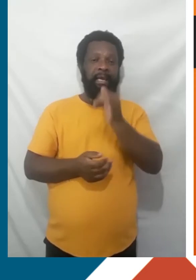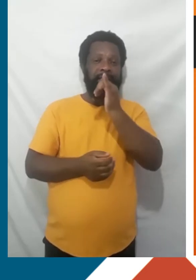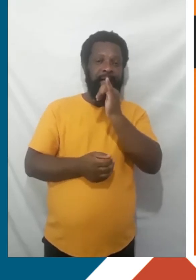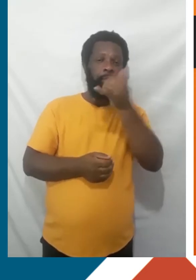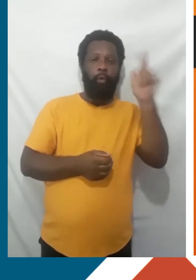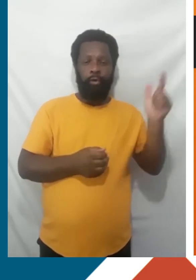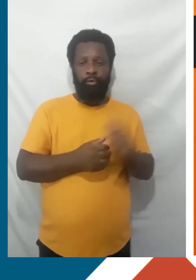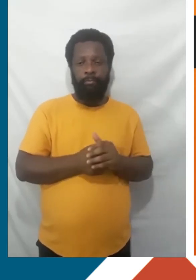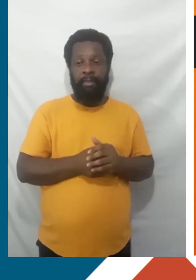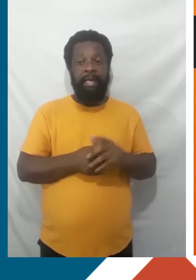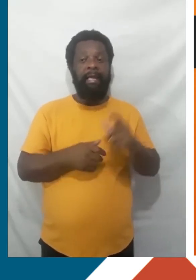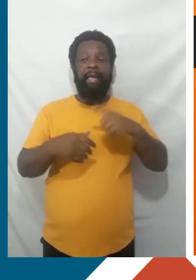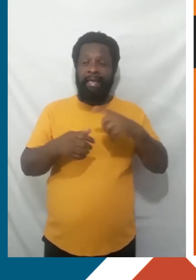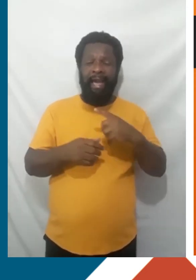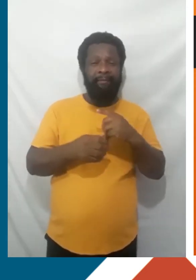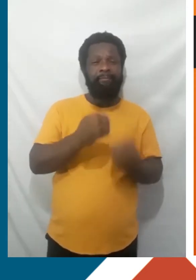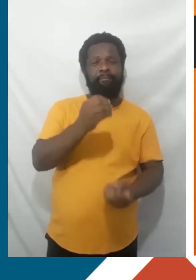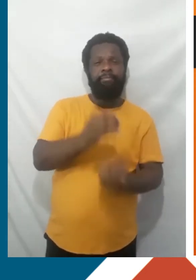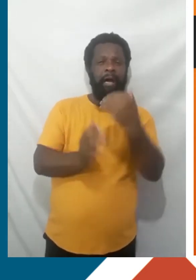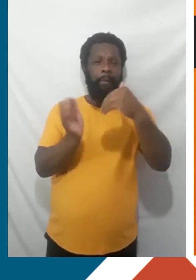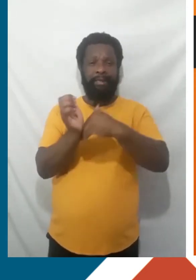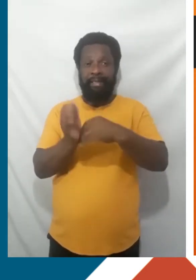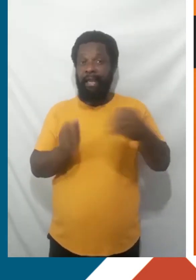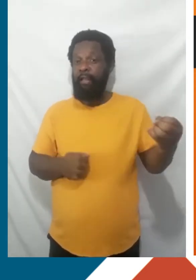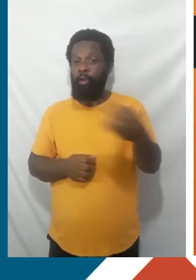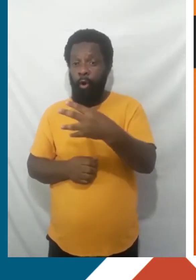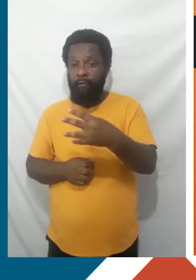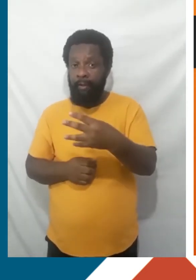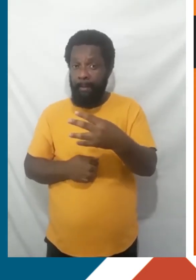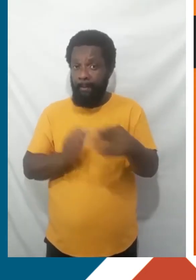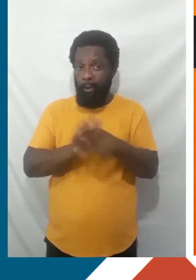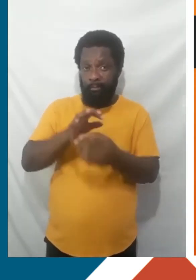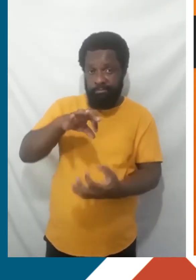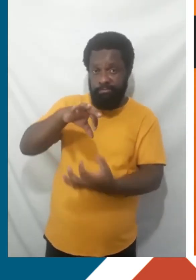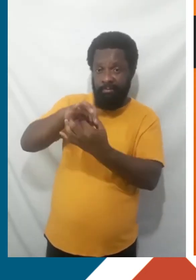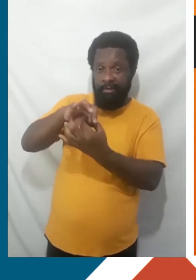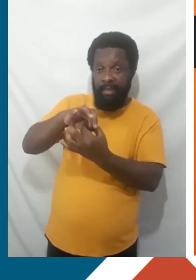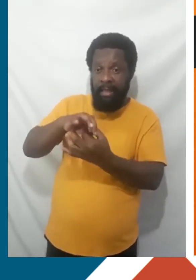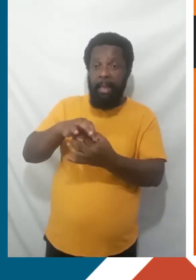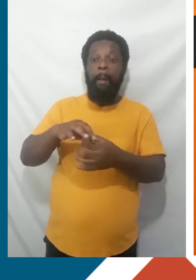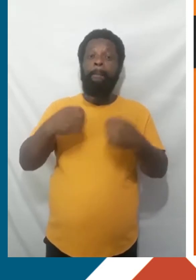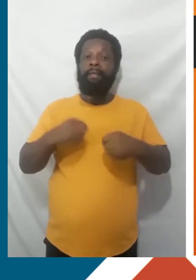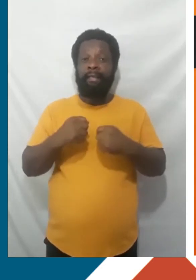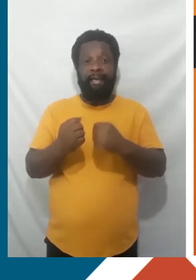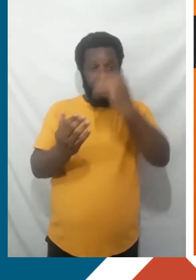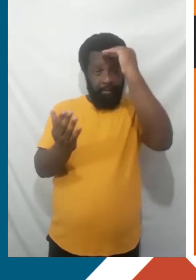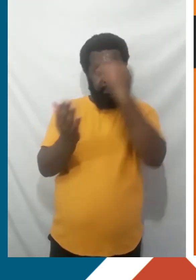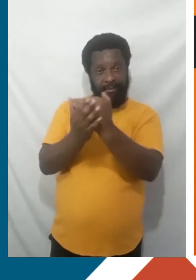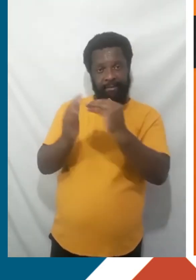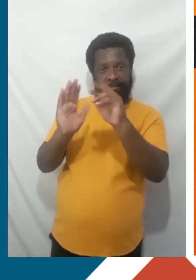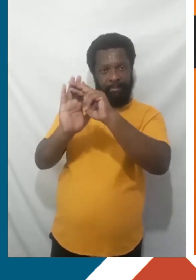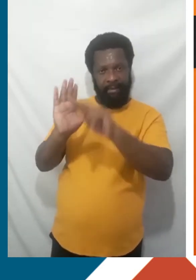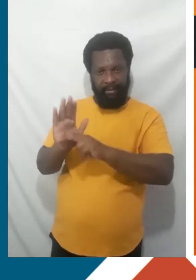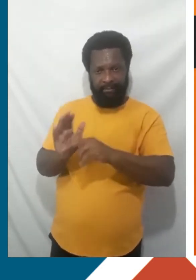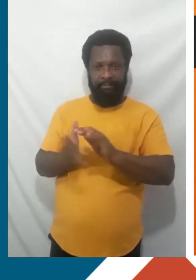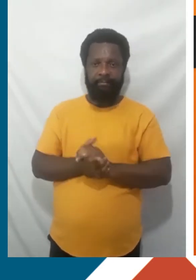Nesse outro exemplo, sabendo que José deseja formar uma nova senha para o cadeado que obedeça às seguintes